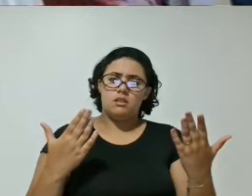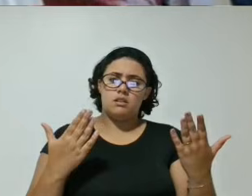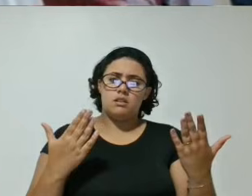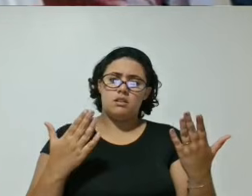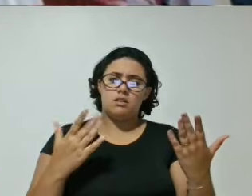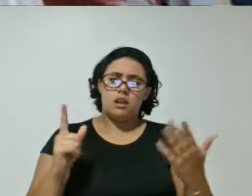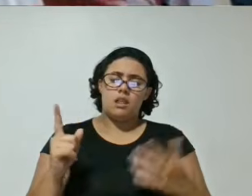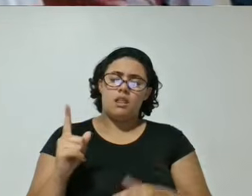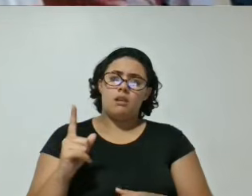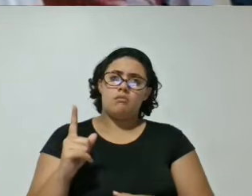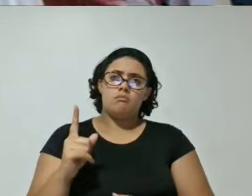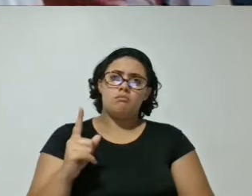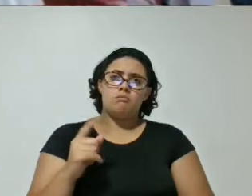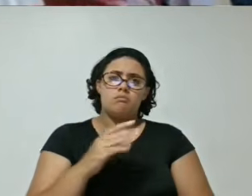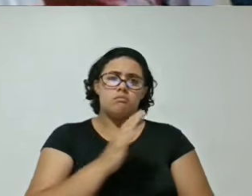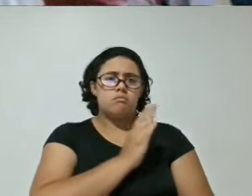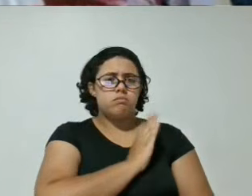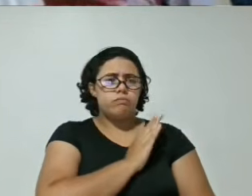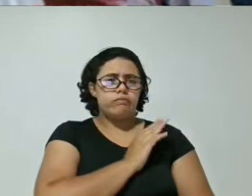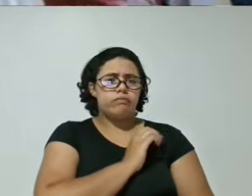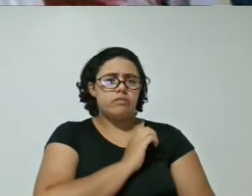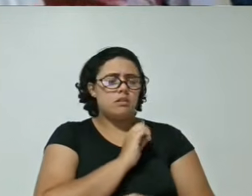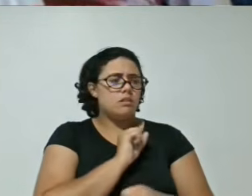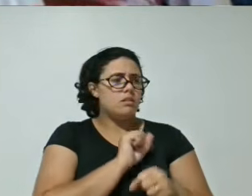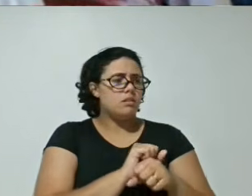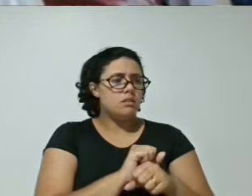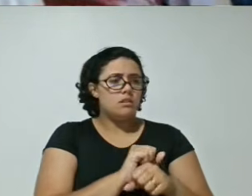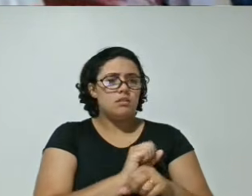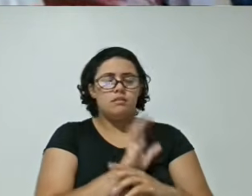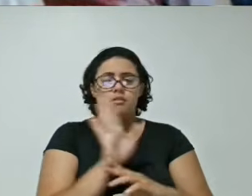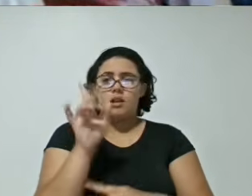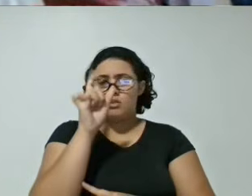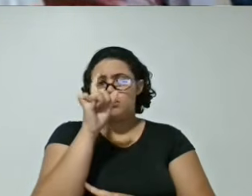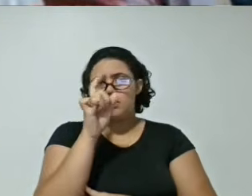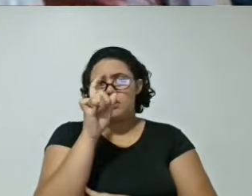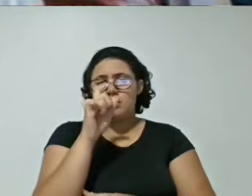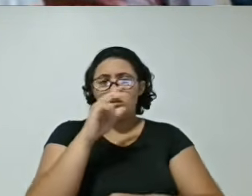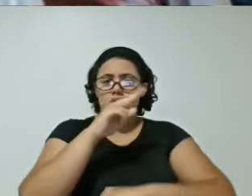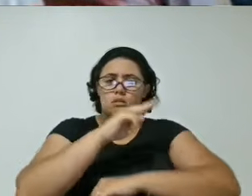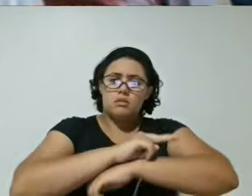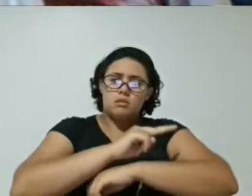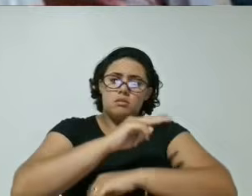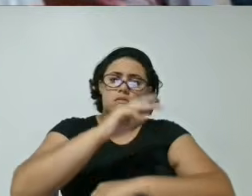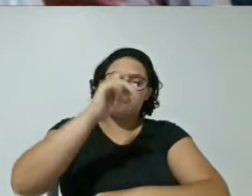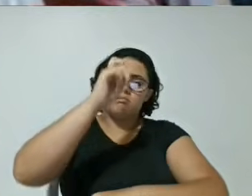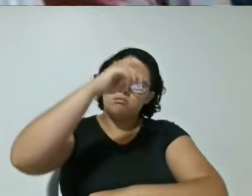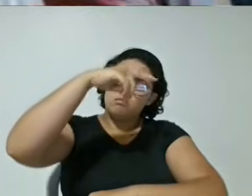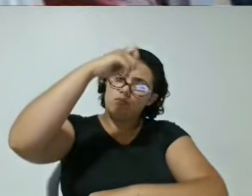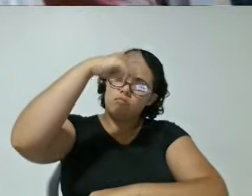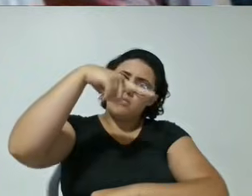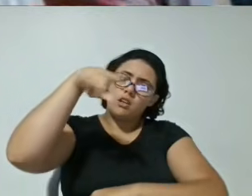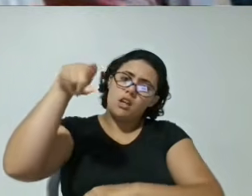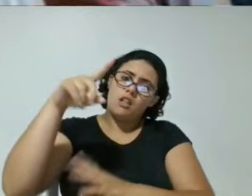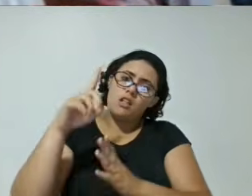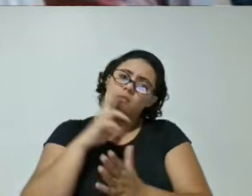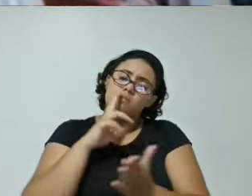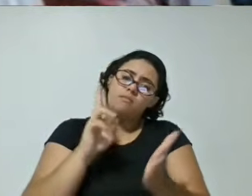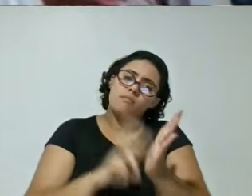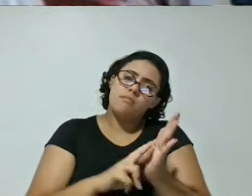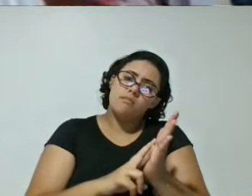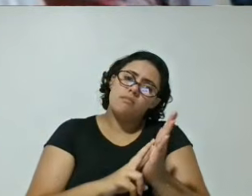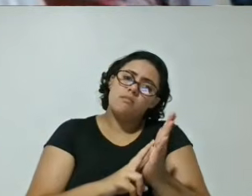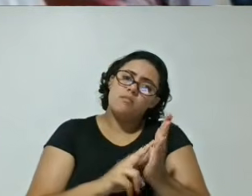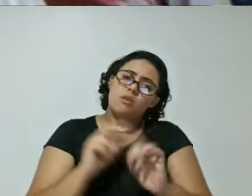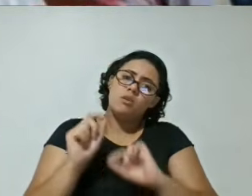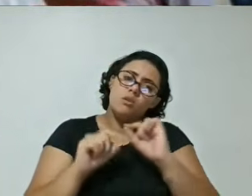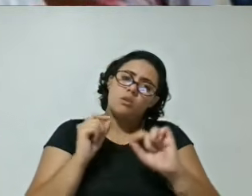súbito, ela vai para o hospital, né, fica internada, e ela é diagnosticada com uma